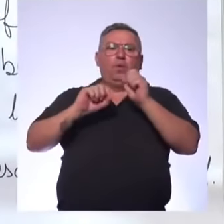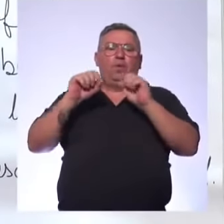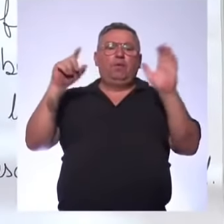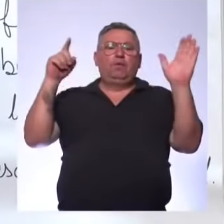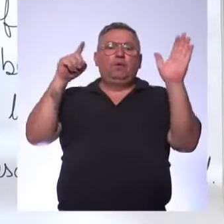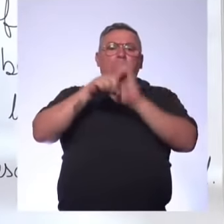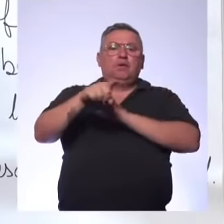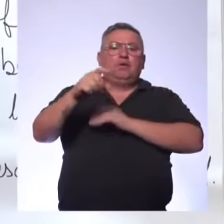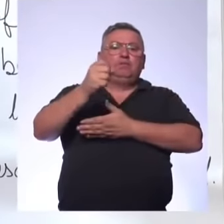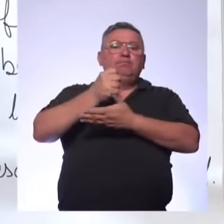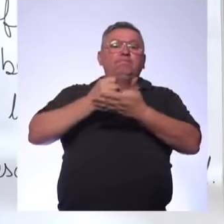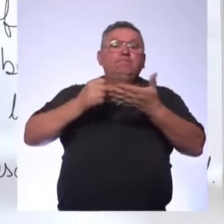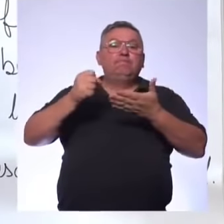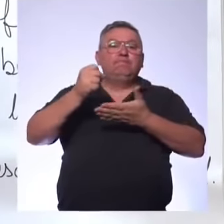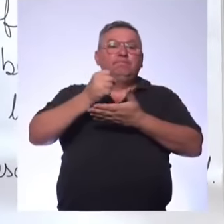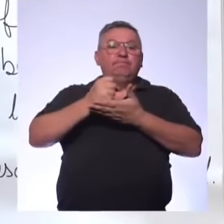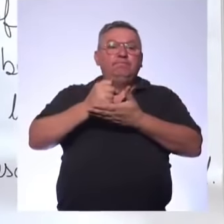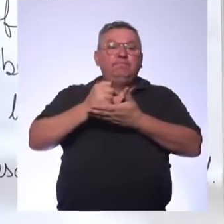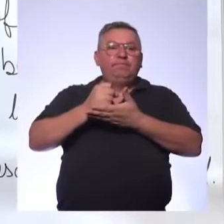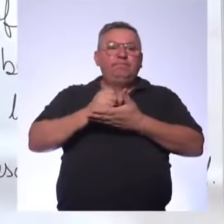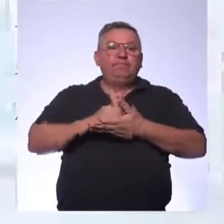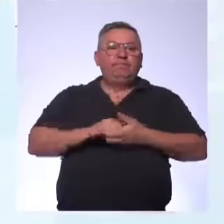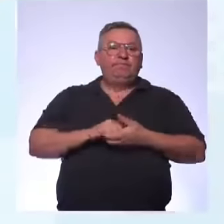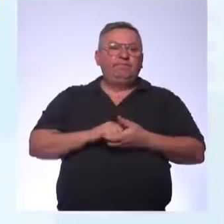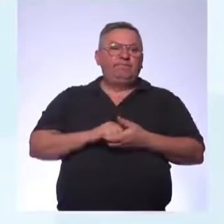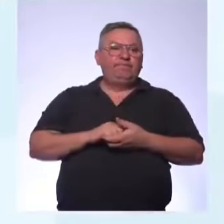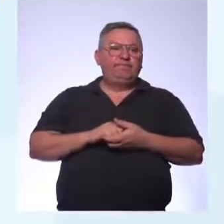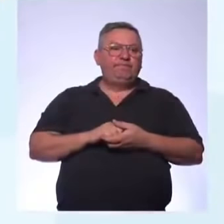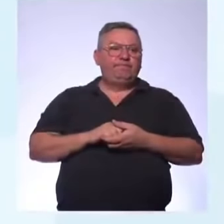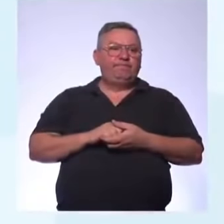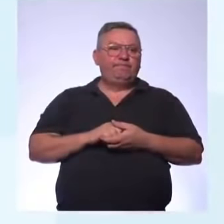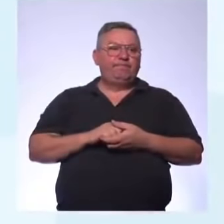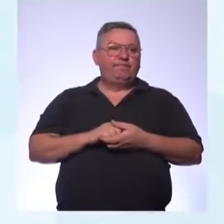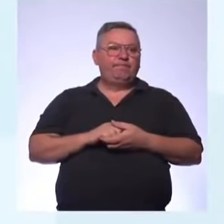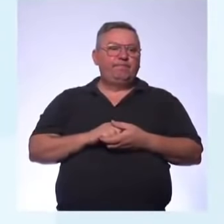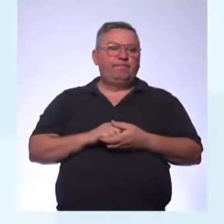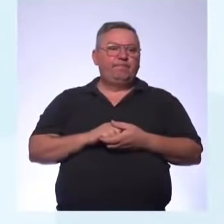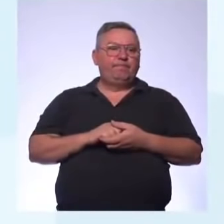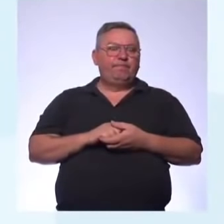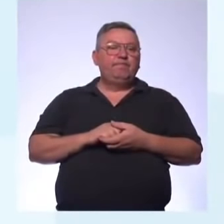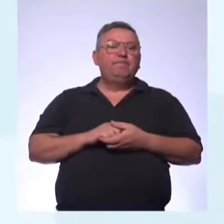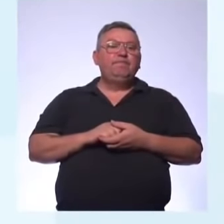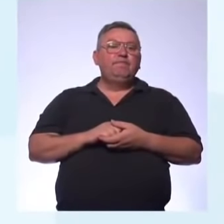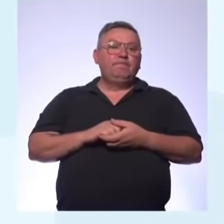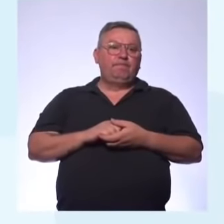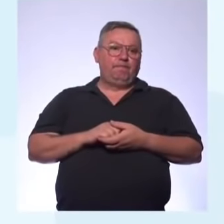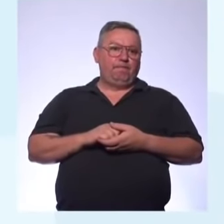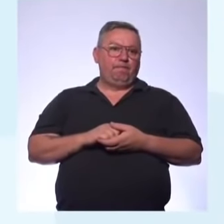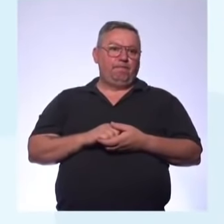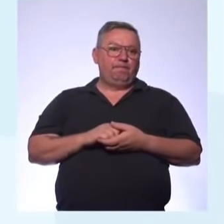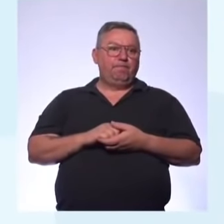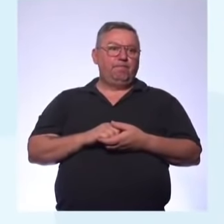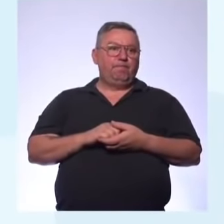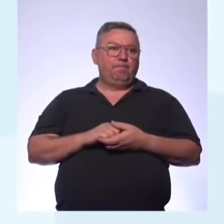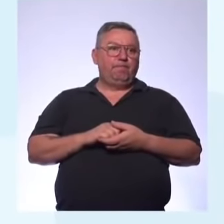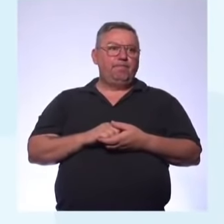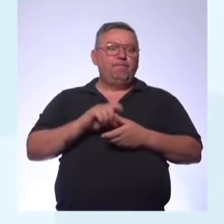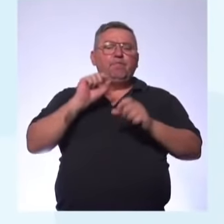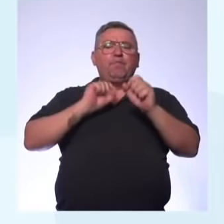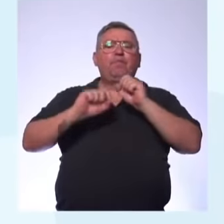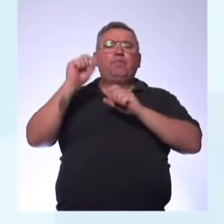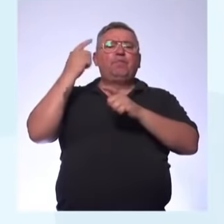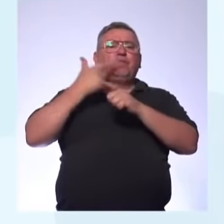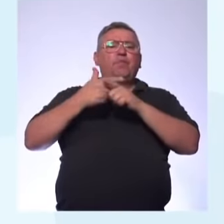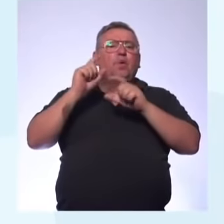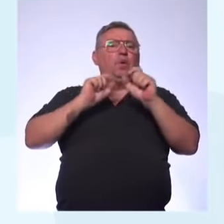daquela nossa Perguntinha básica pode por ali para mim por favor olha ali nós emoji uma visita alta sobre